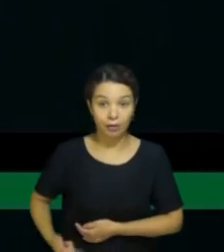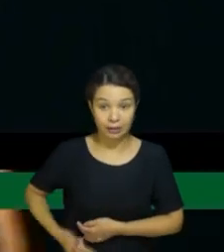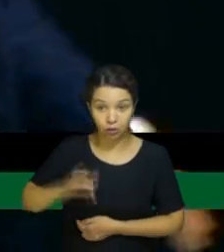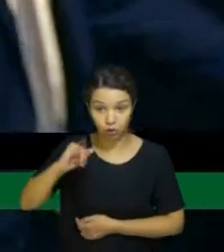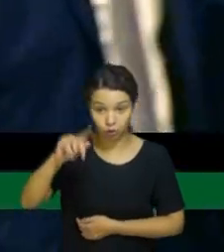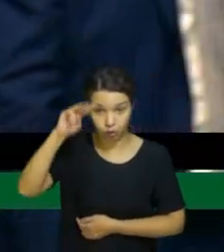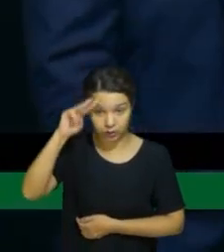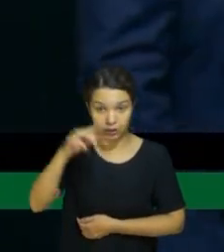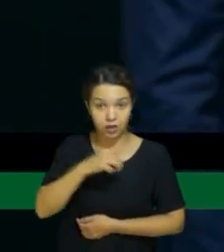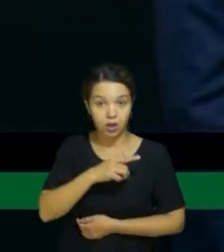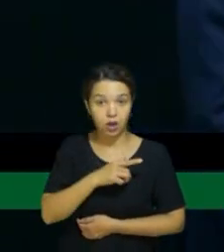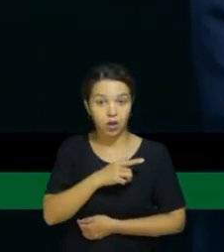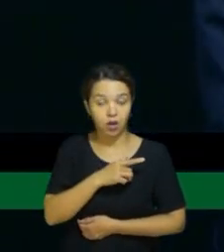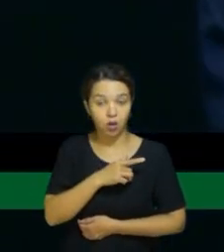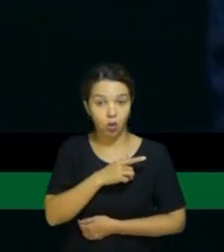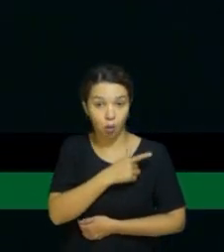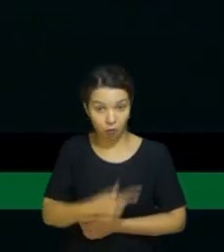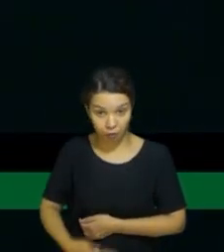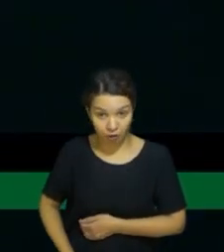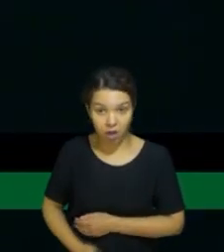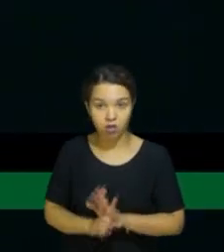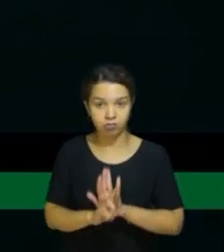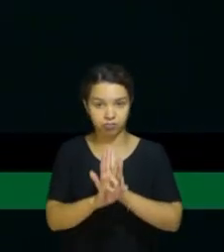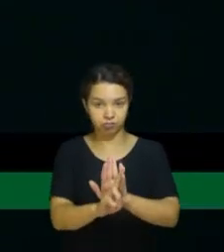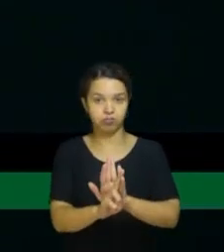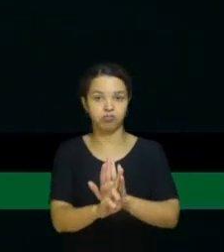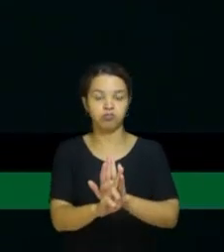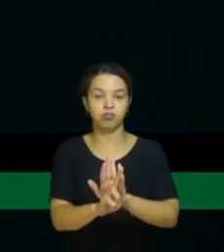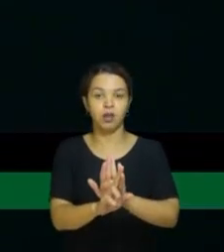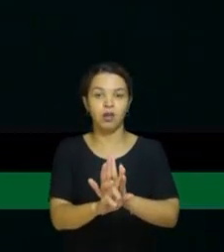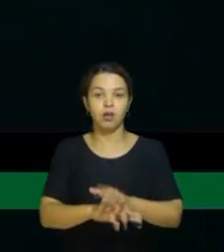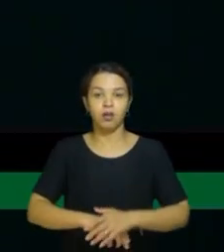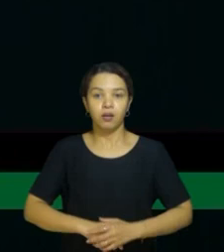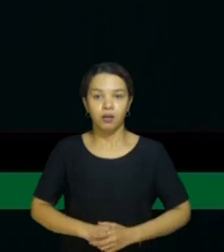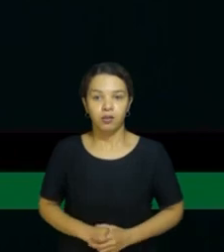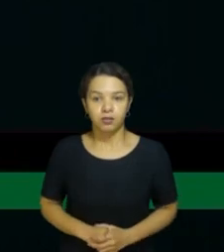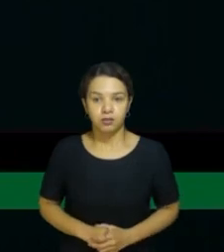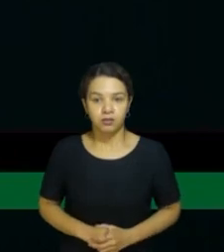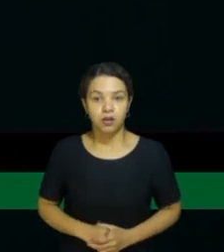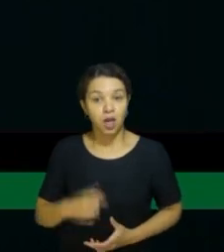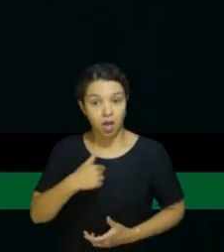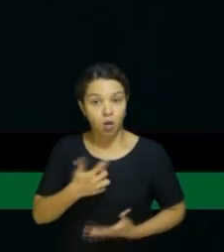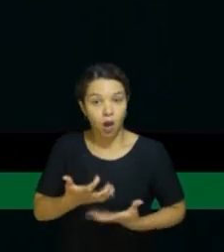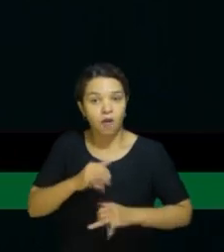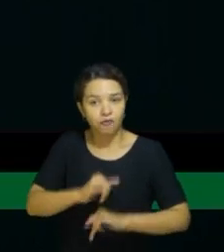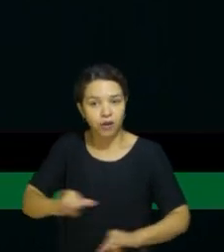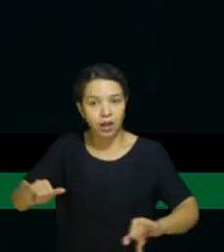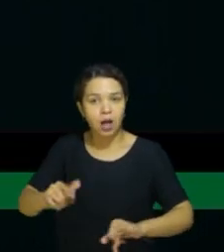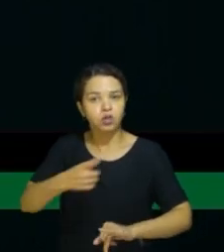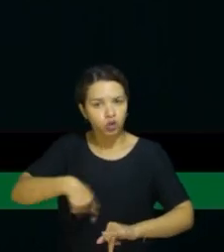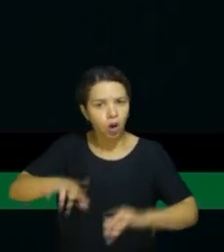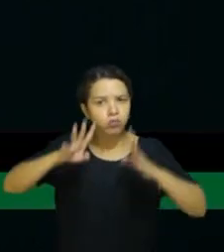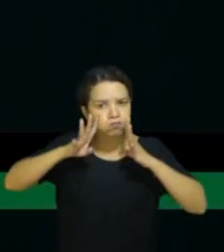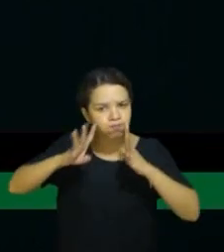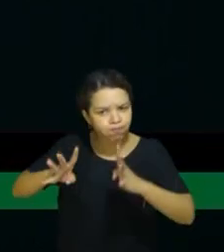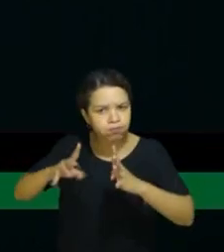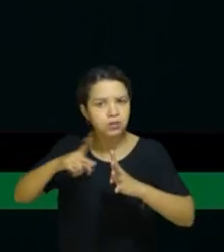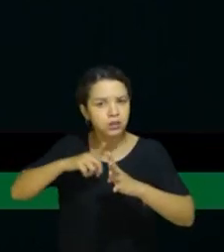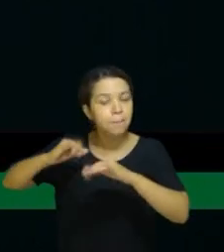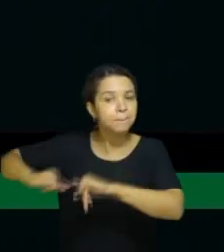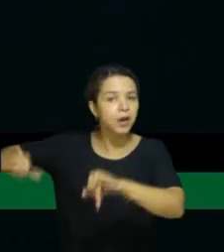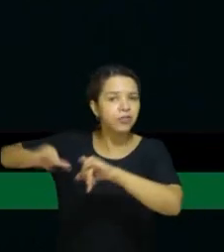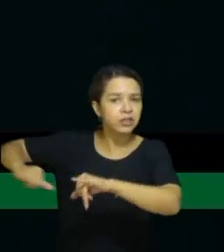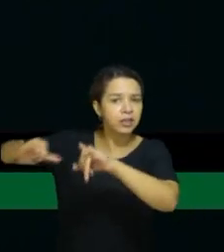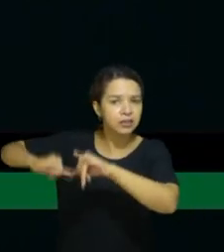nosso governo eu queria dizer que nós estamos atentos às manifestações do